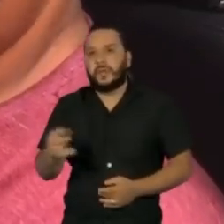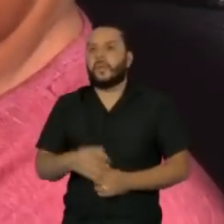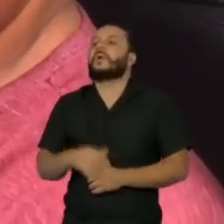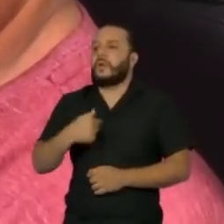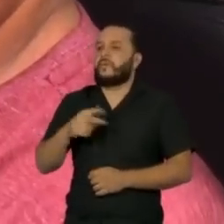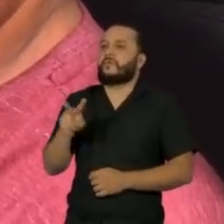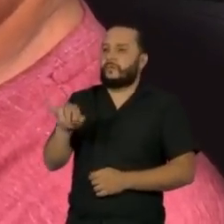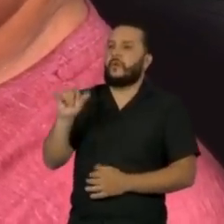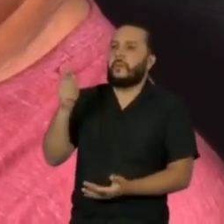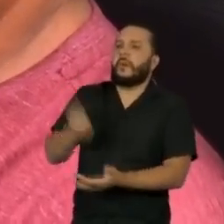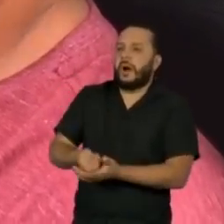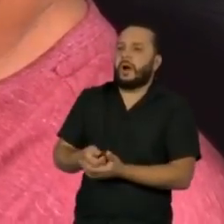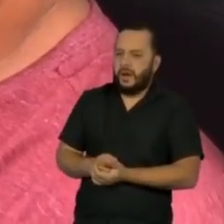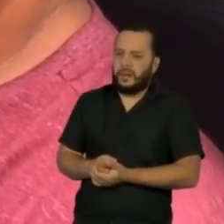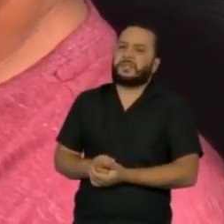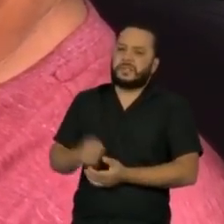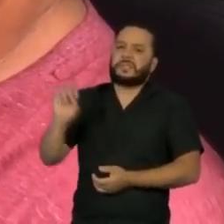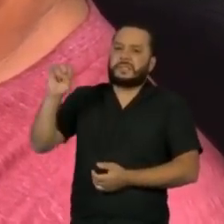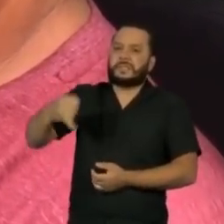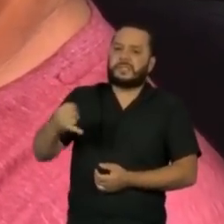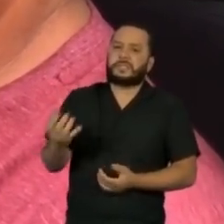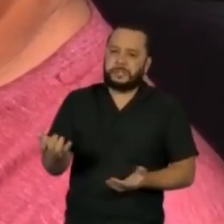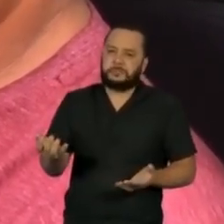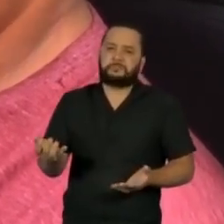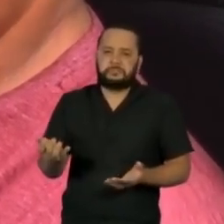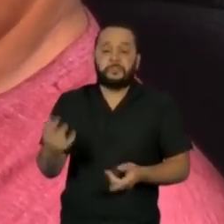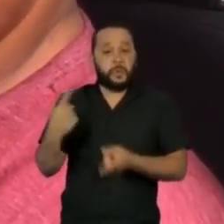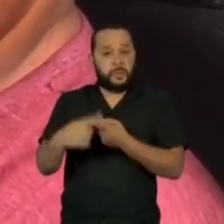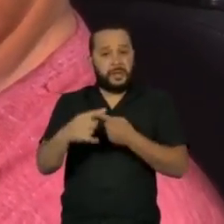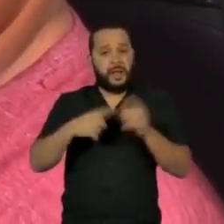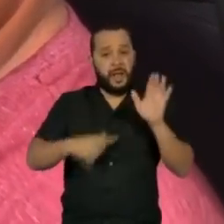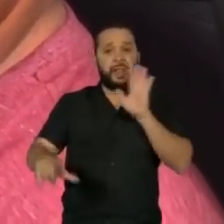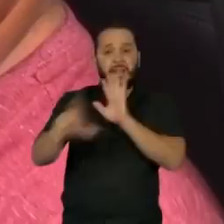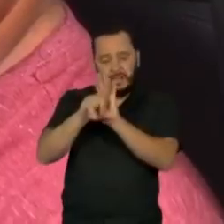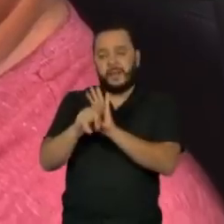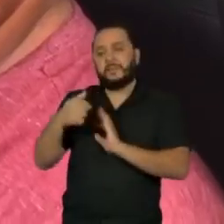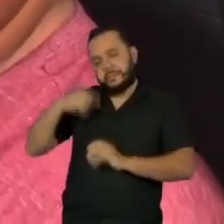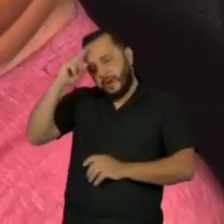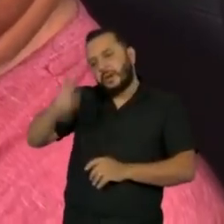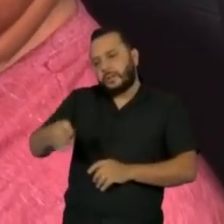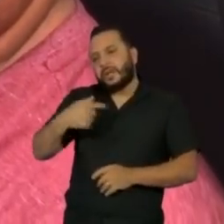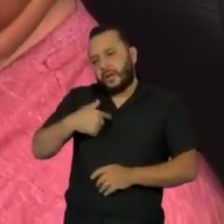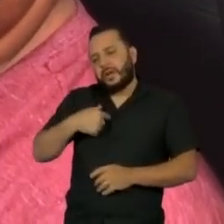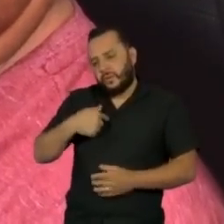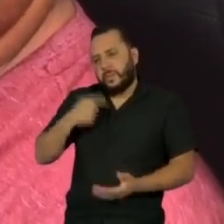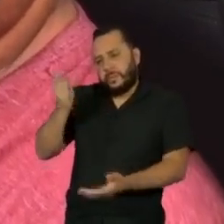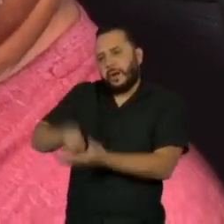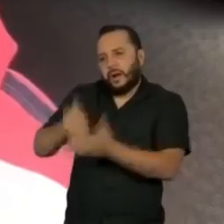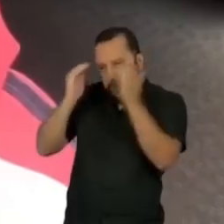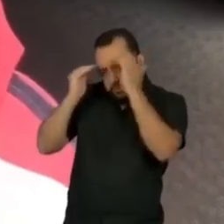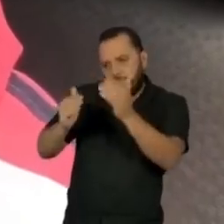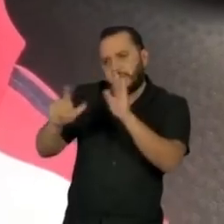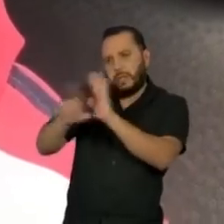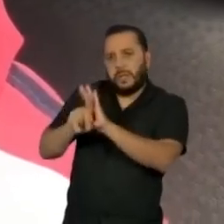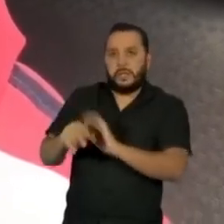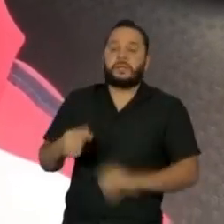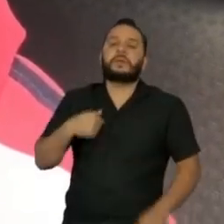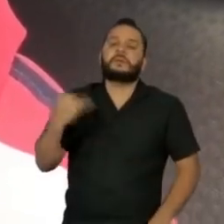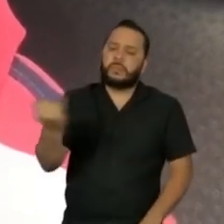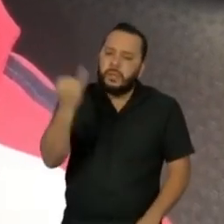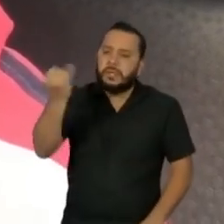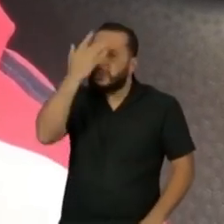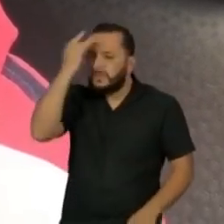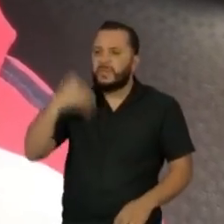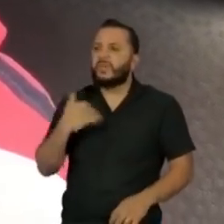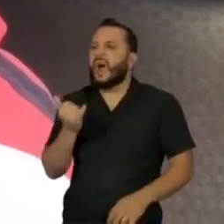pagar, como porque não... se a lei está prevalecendo, então vamos fazer seguir a lei que está prevalecendo. Importante para quem sofre